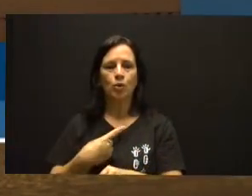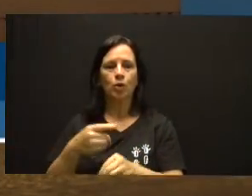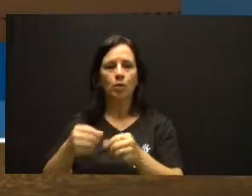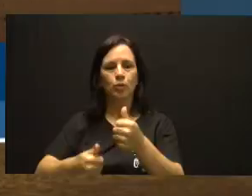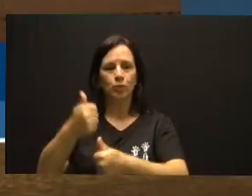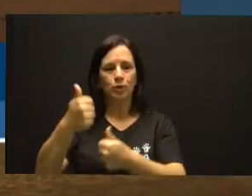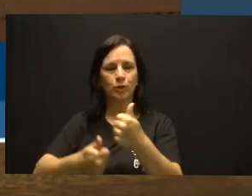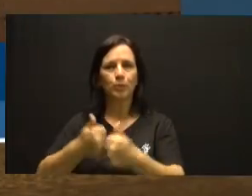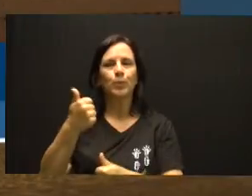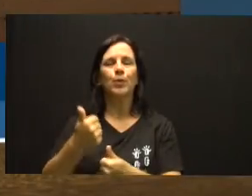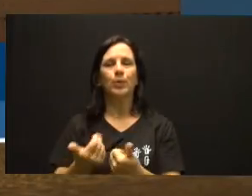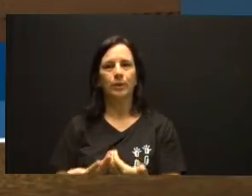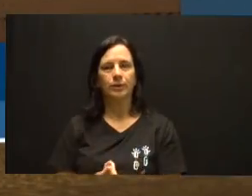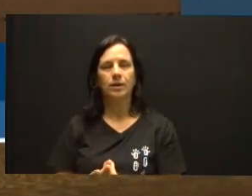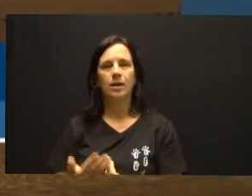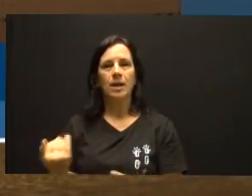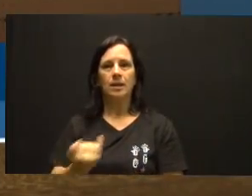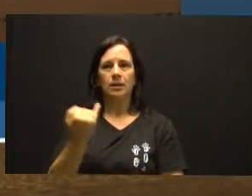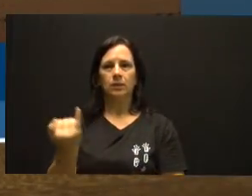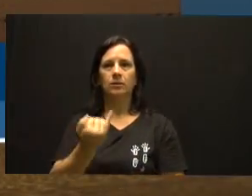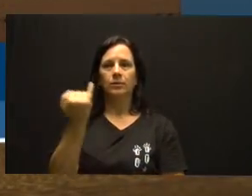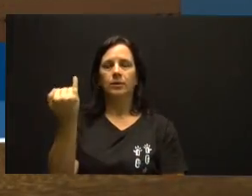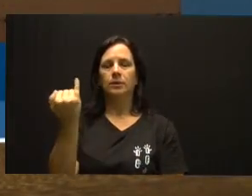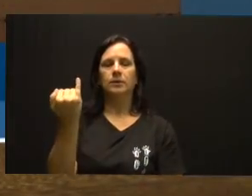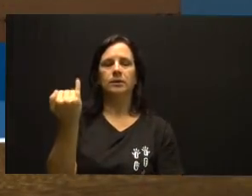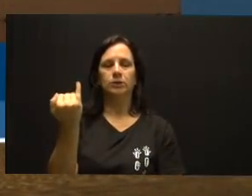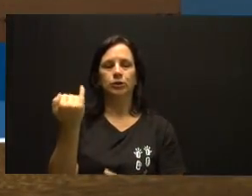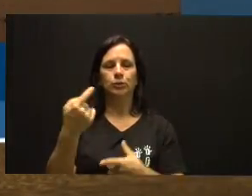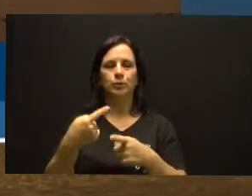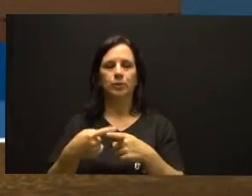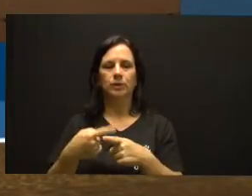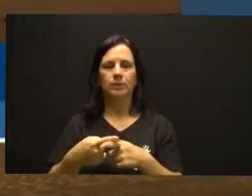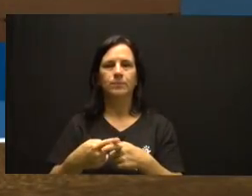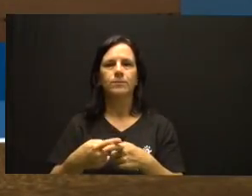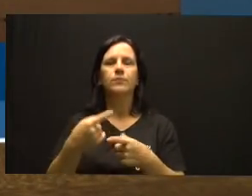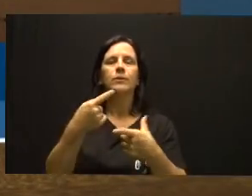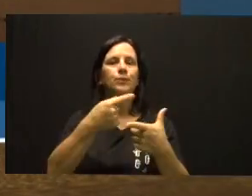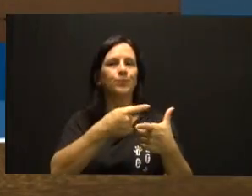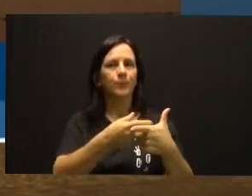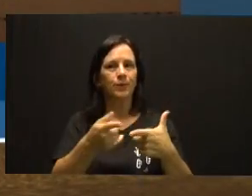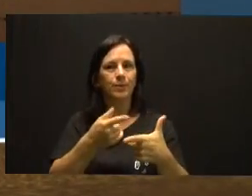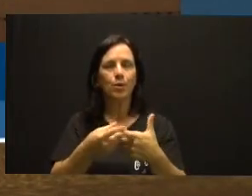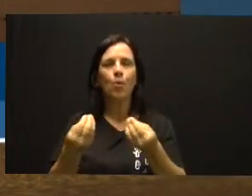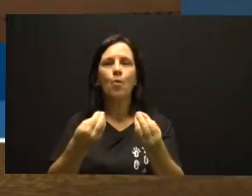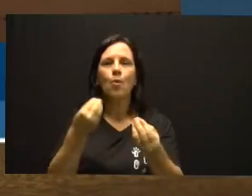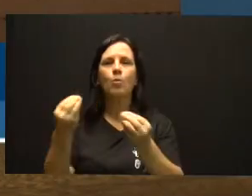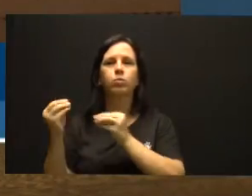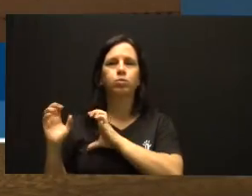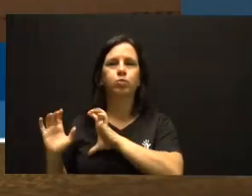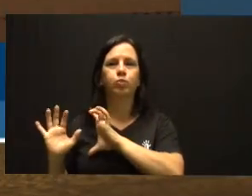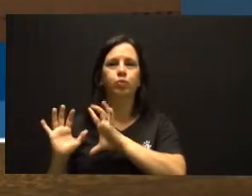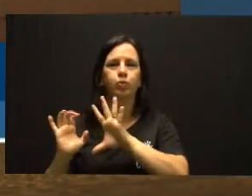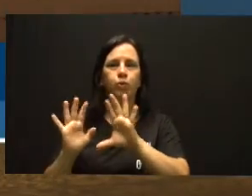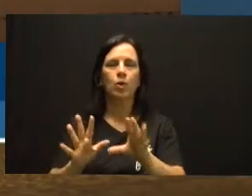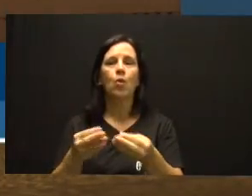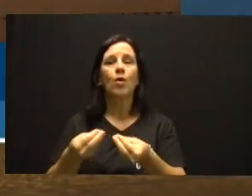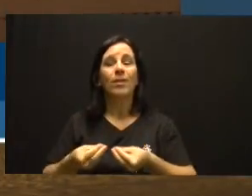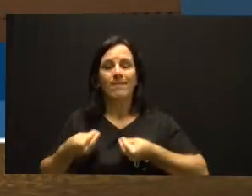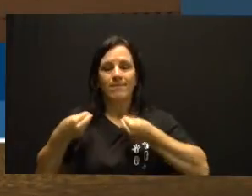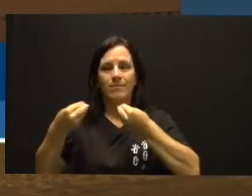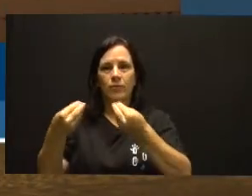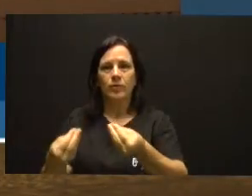no esporte. E isso é muito importante. Porque como está a situação? Como está a demanda? O que está sendo